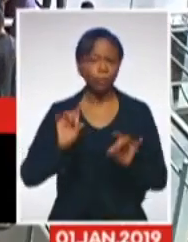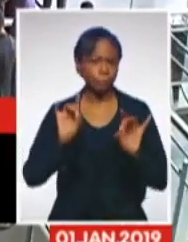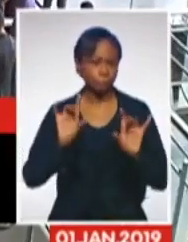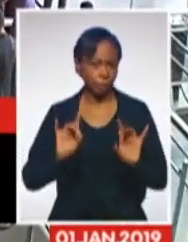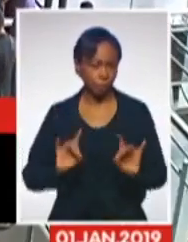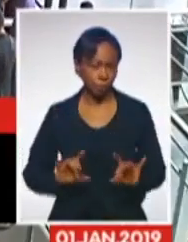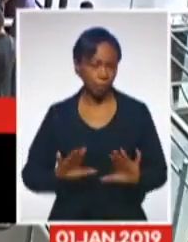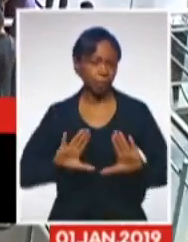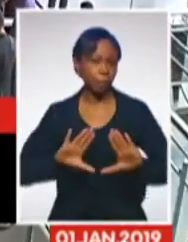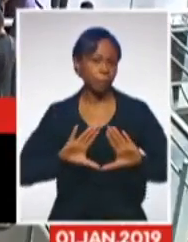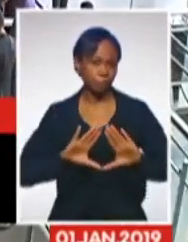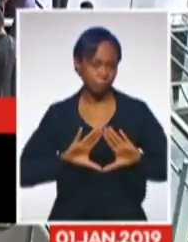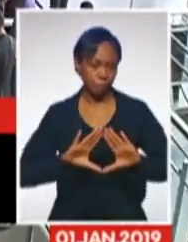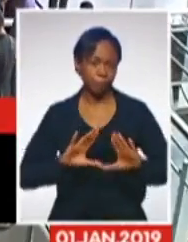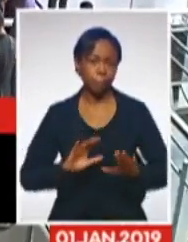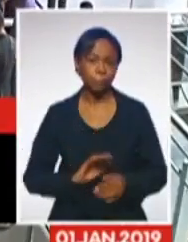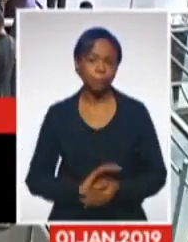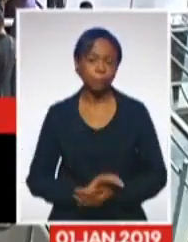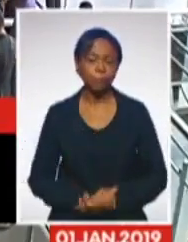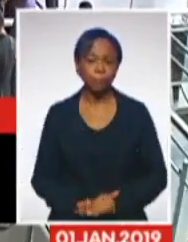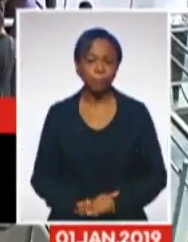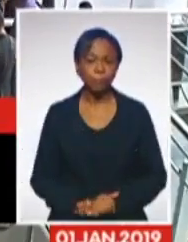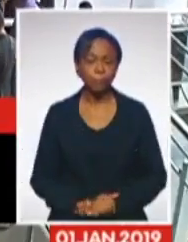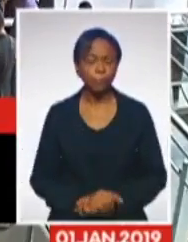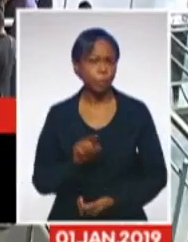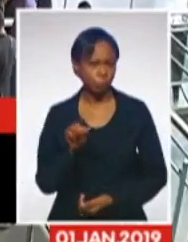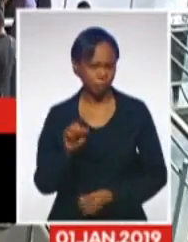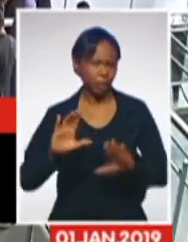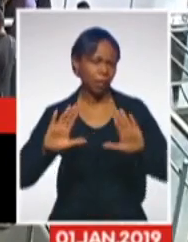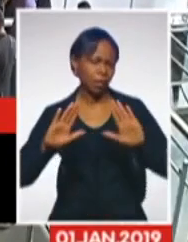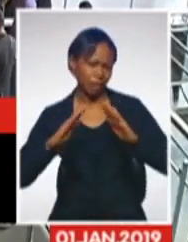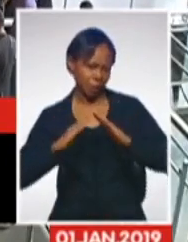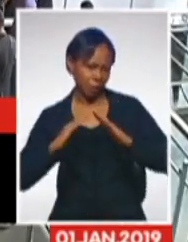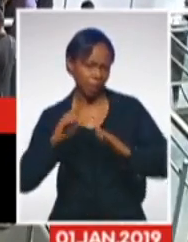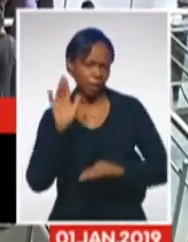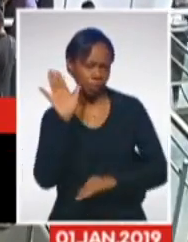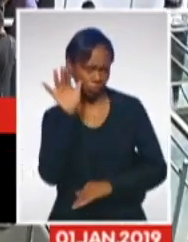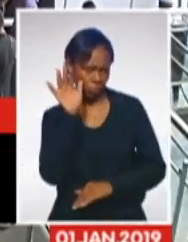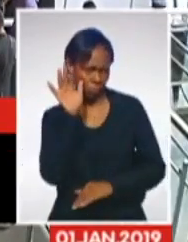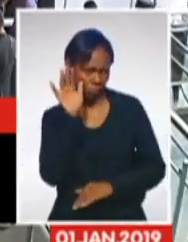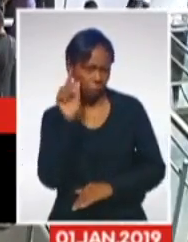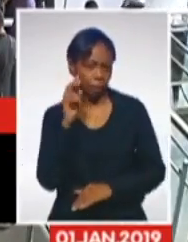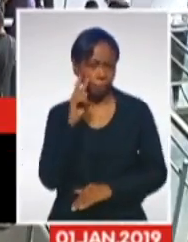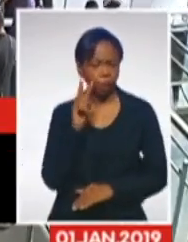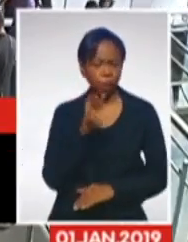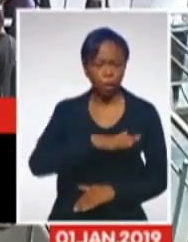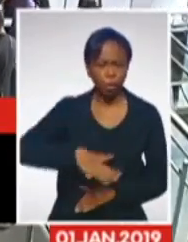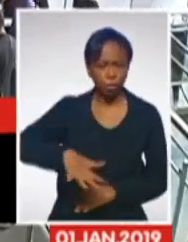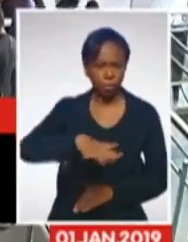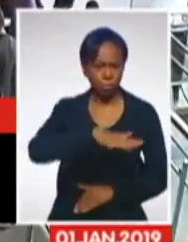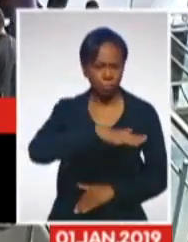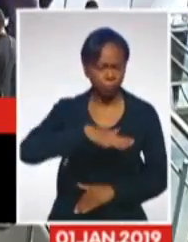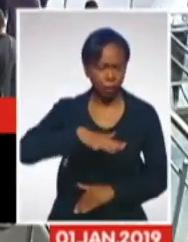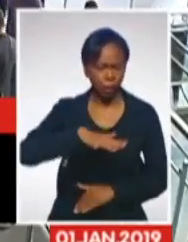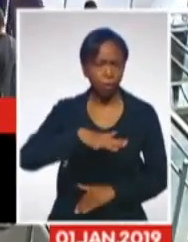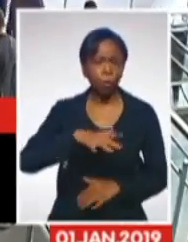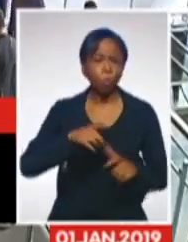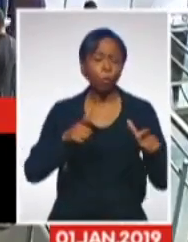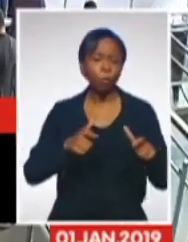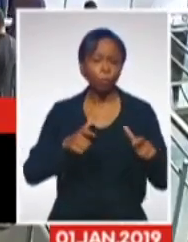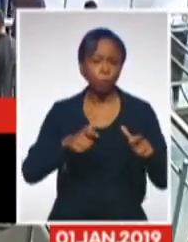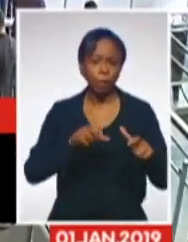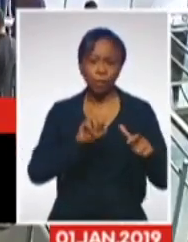ao plenário da casa. Só para você entender aí de casa, você tem imagens aí do espaço José Aparecido de Oliveira. O Salão Nobre,